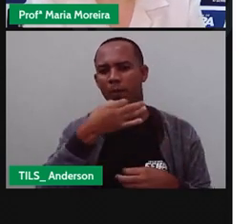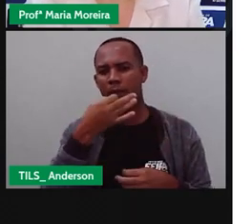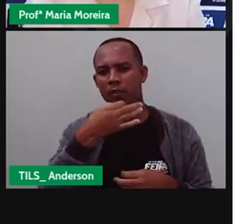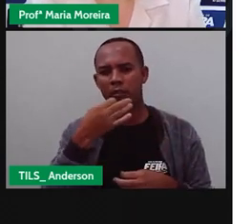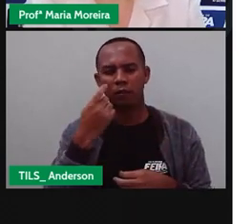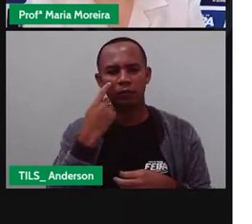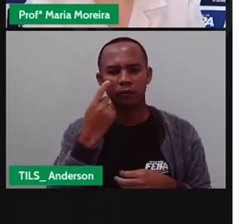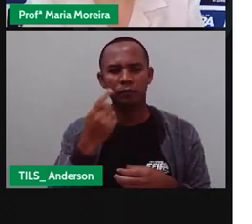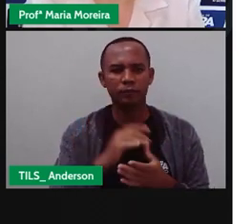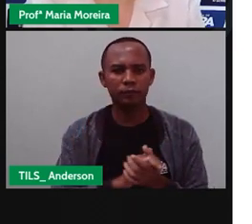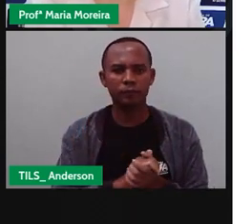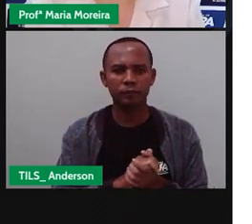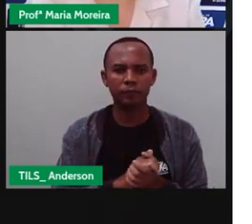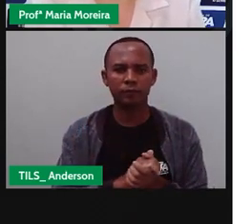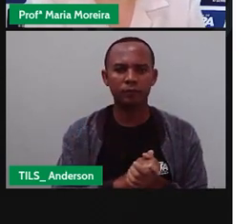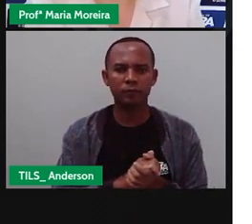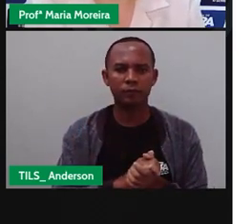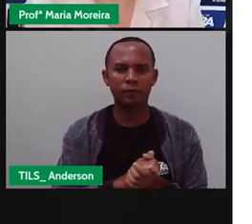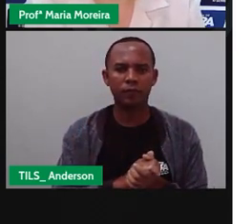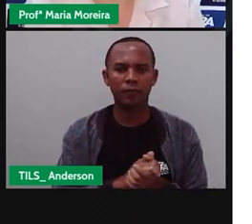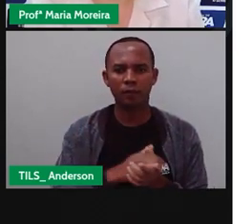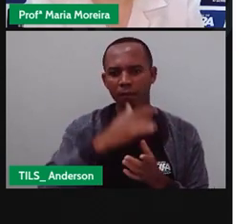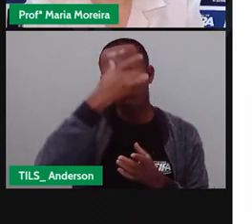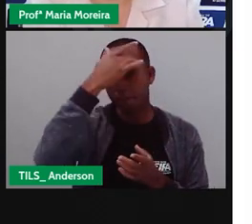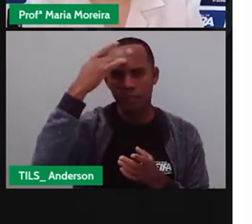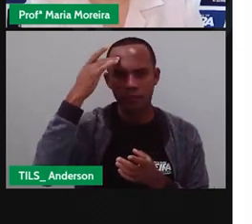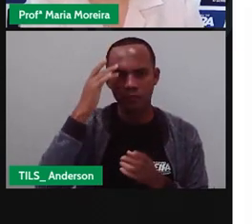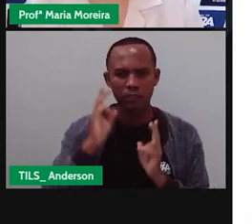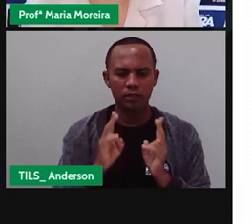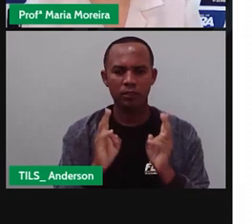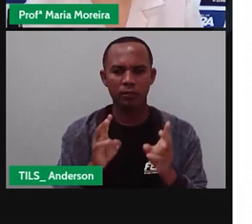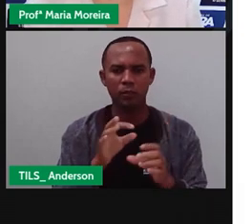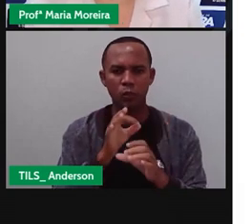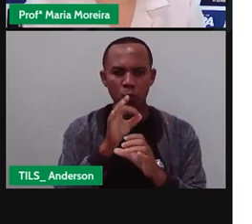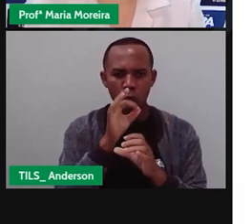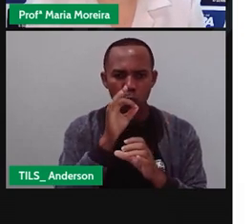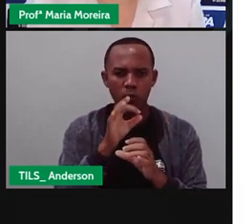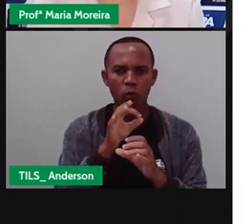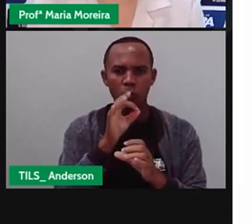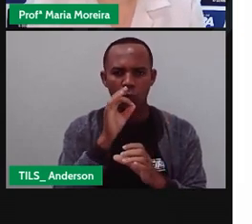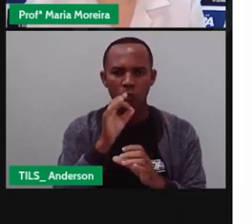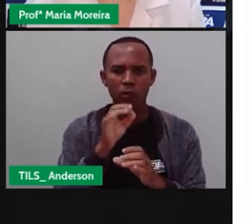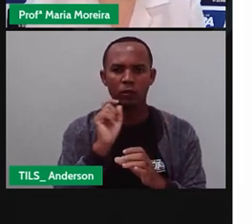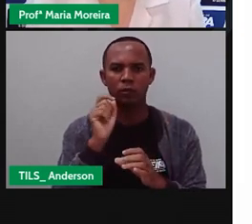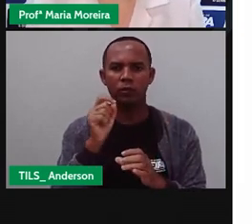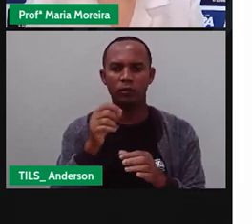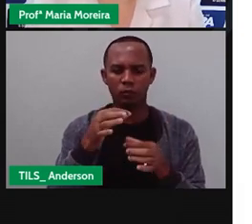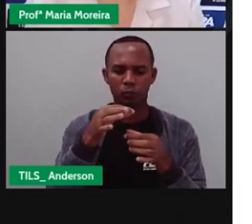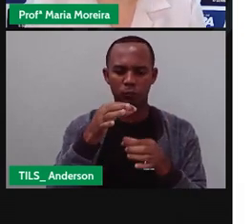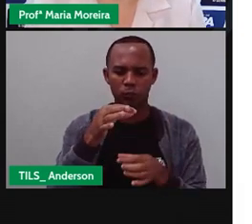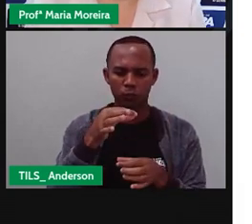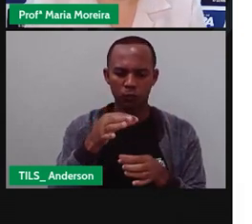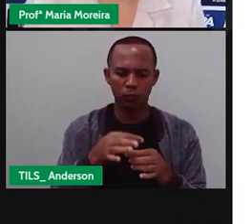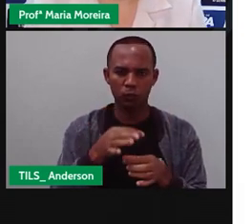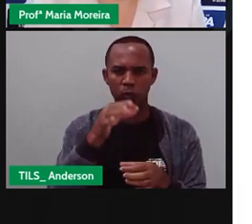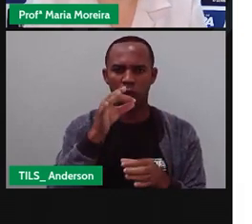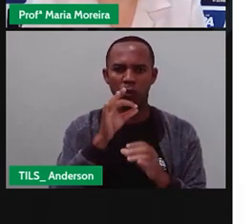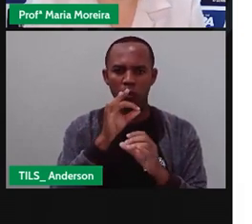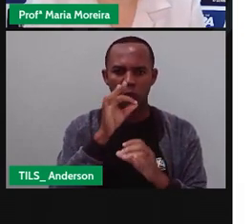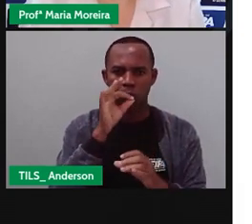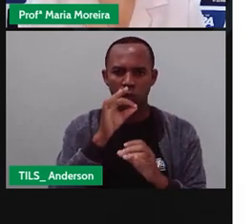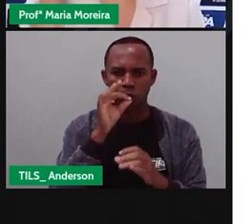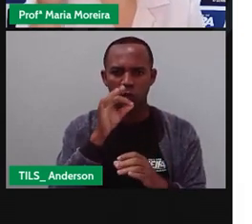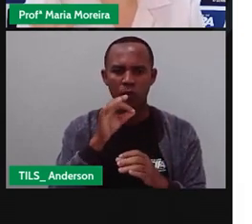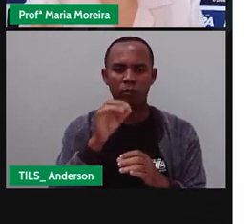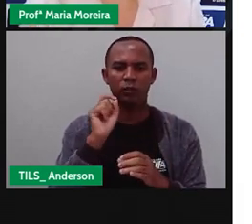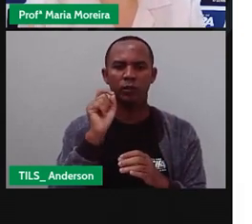gelada. As pessoas costumavam bebê-la com canudos feitos de talos de plantas, né, para não